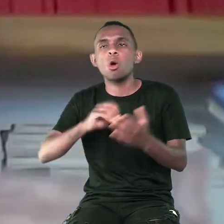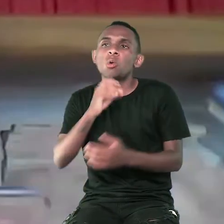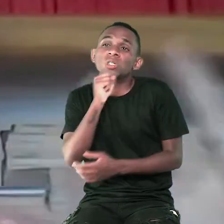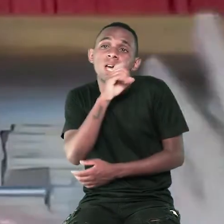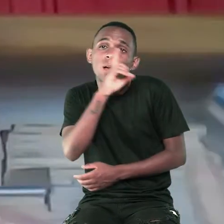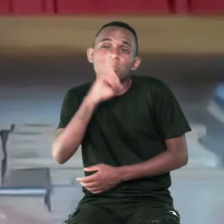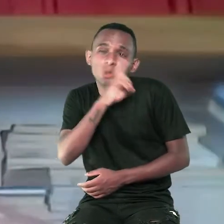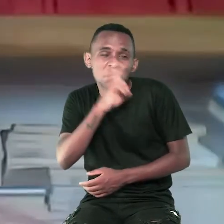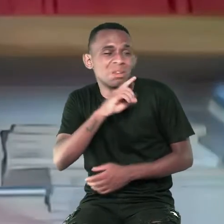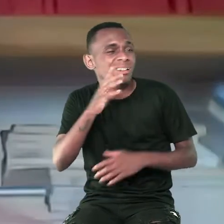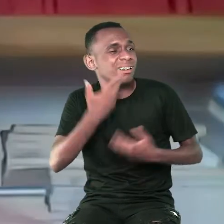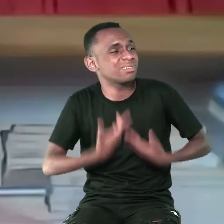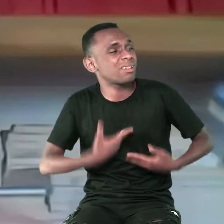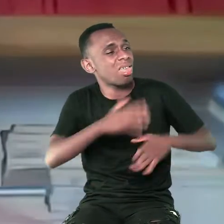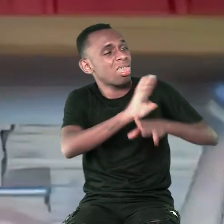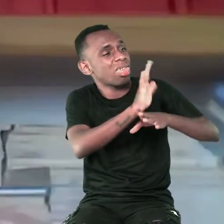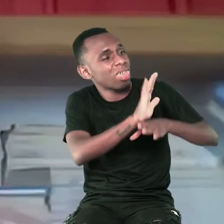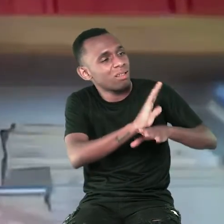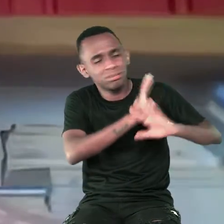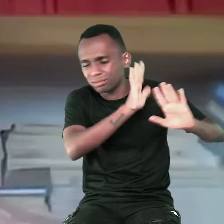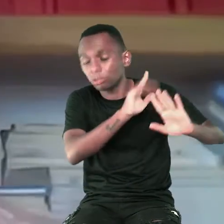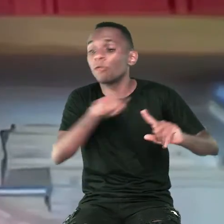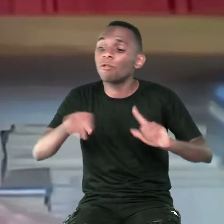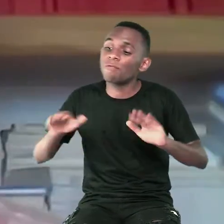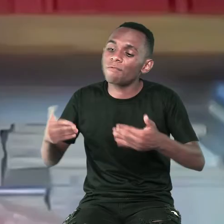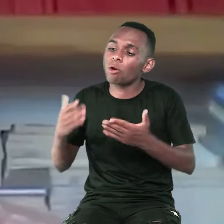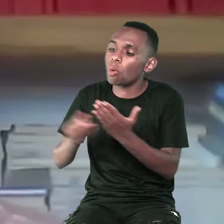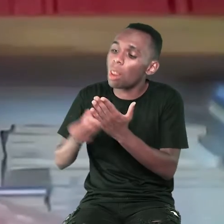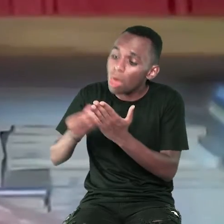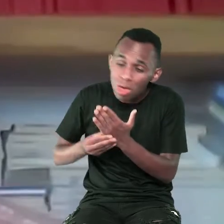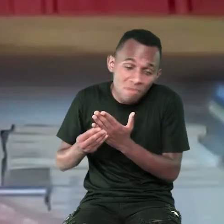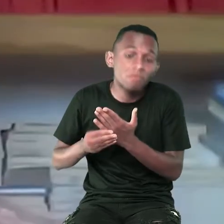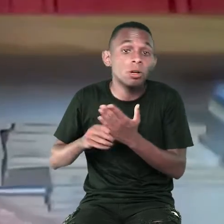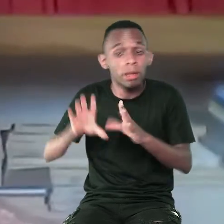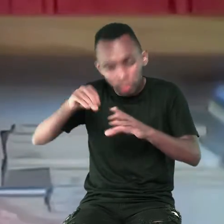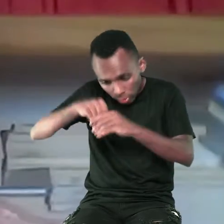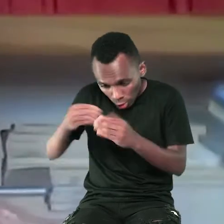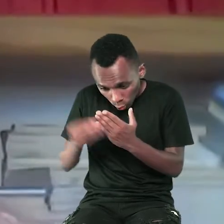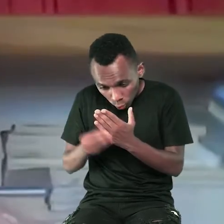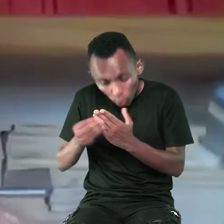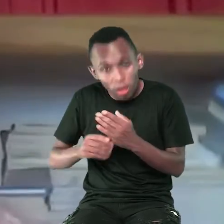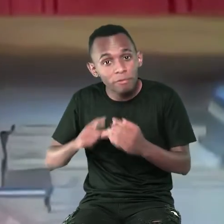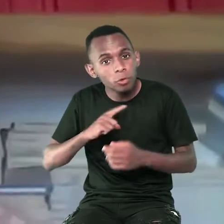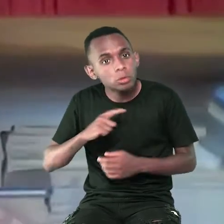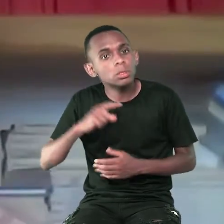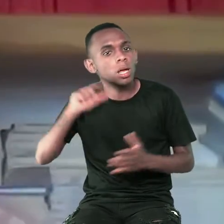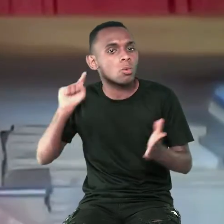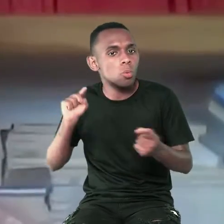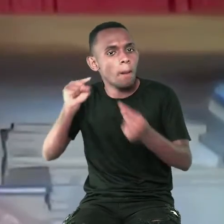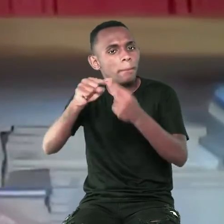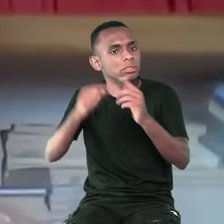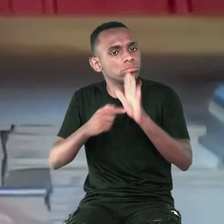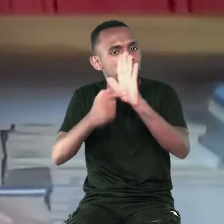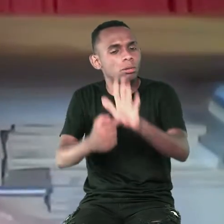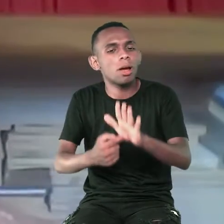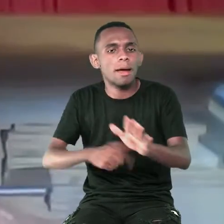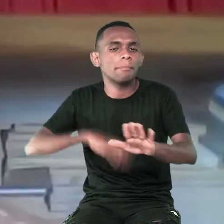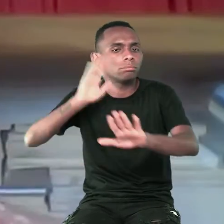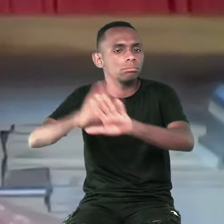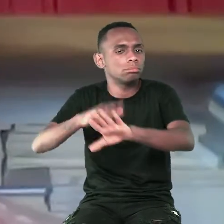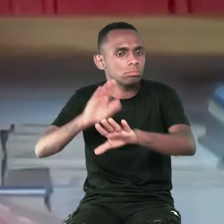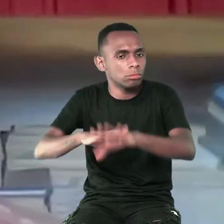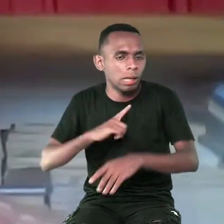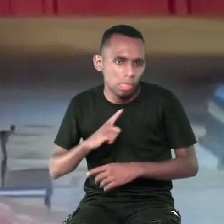você está cansado de ver série, você vai falar, não, agora vou ler um livro. E dentro desse livro tem uma mensagem, né,